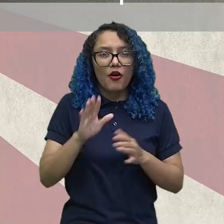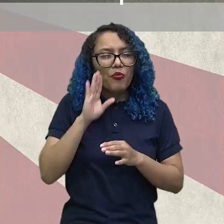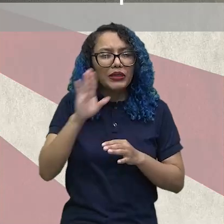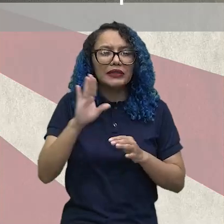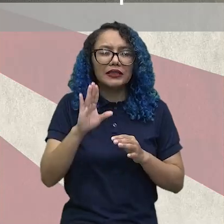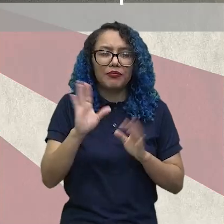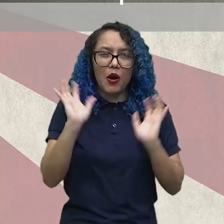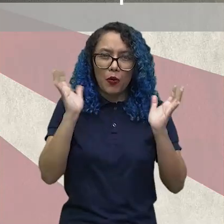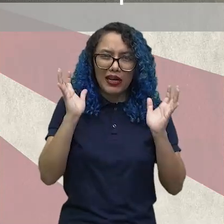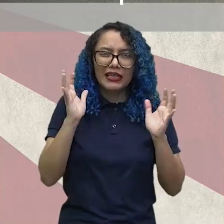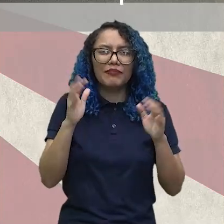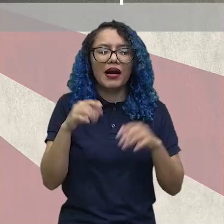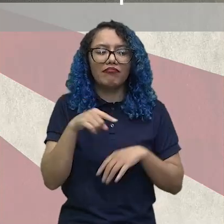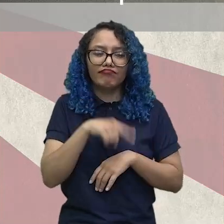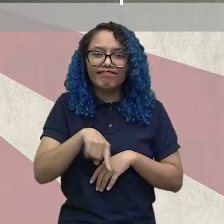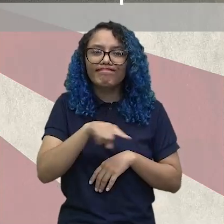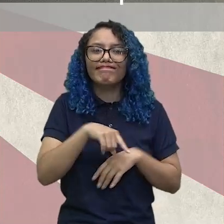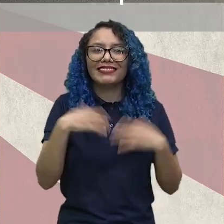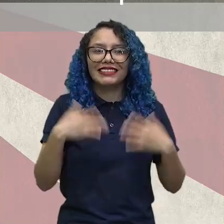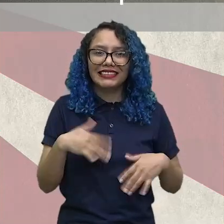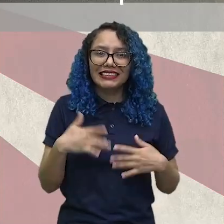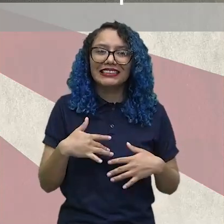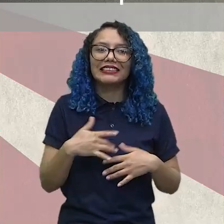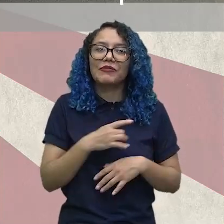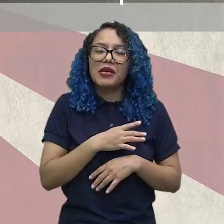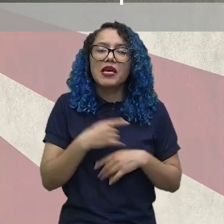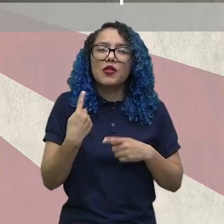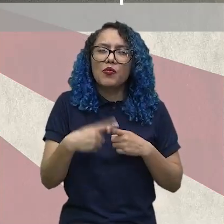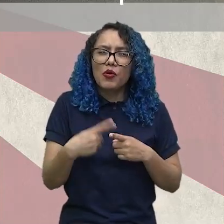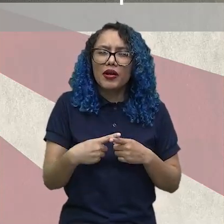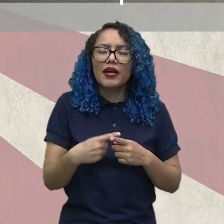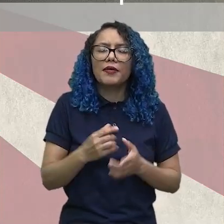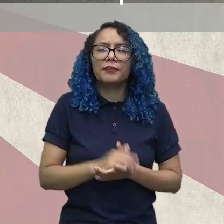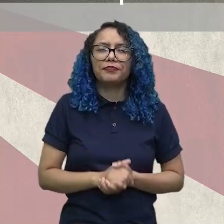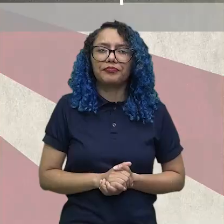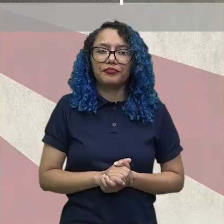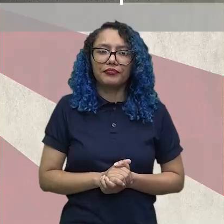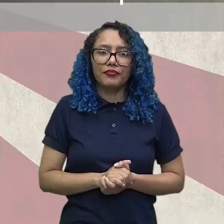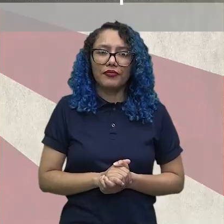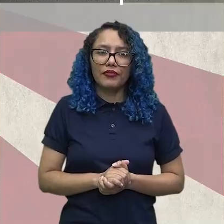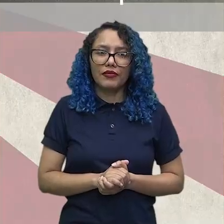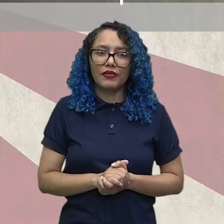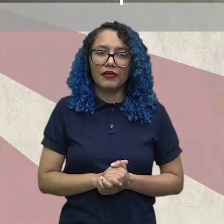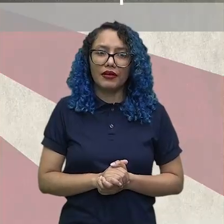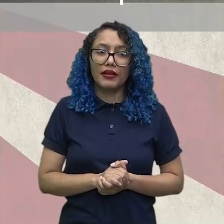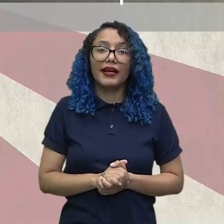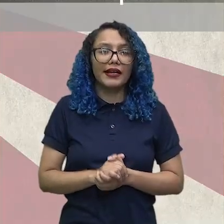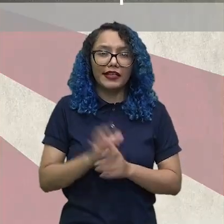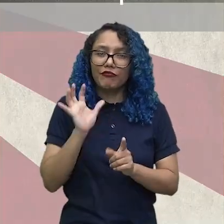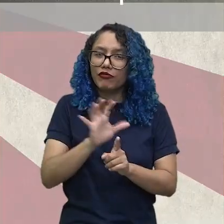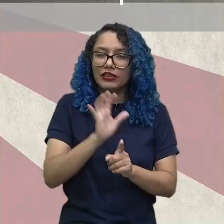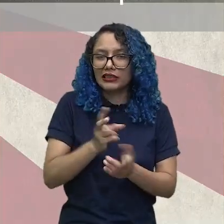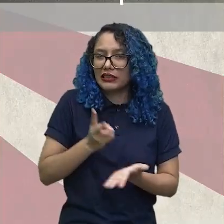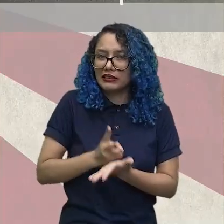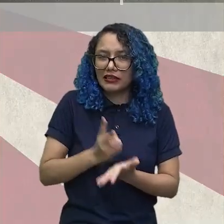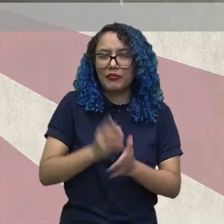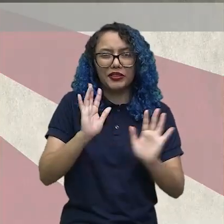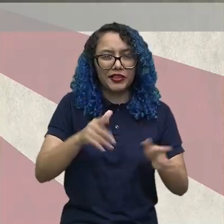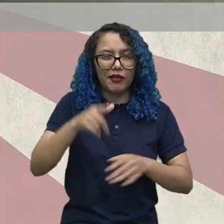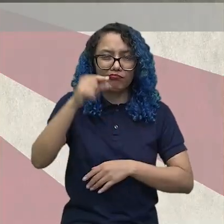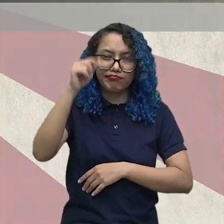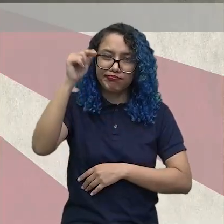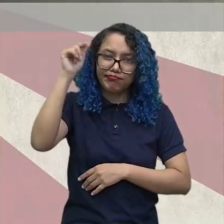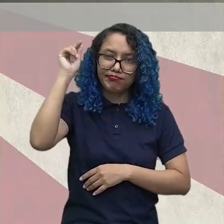os circenses. Afinal, é algo muito frequente na vida do circo há muito tempo. Então, haja